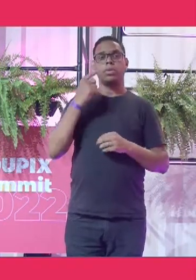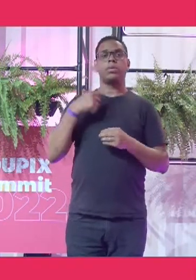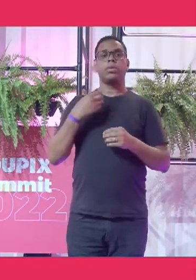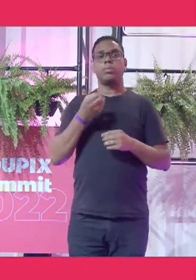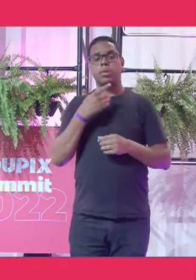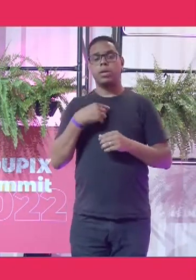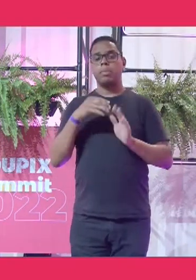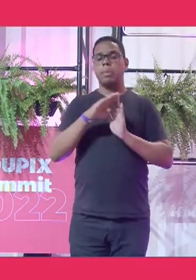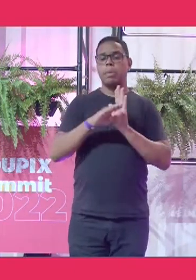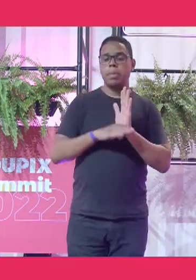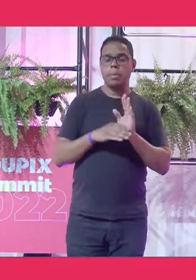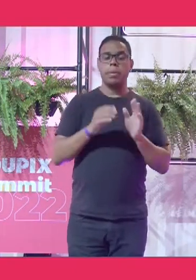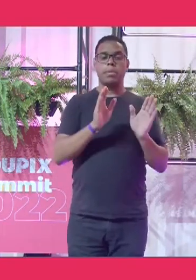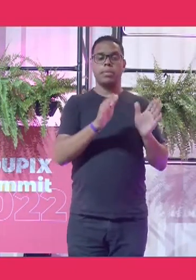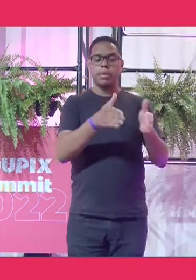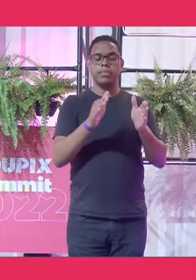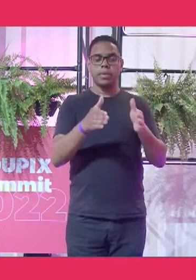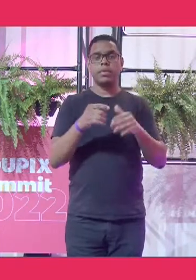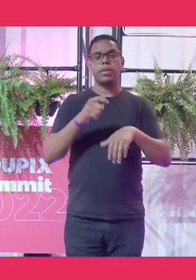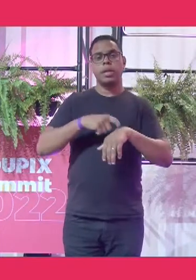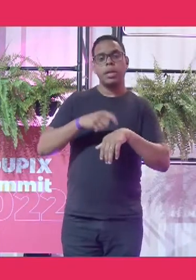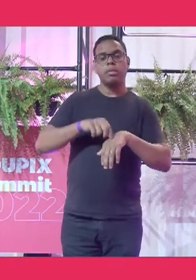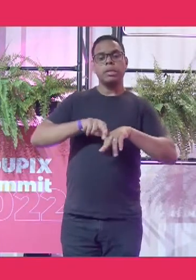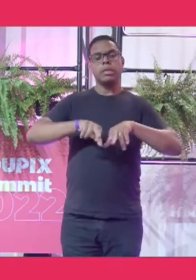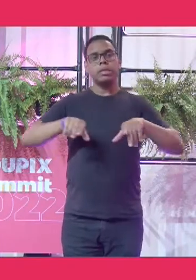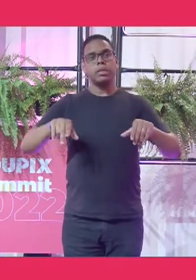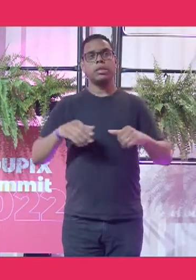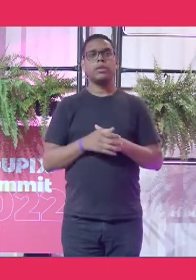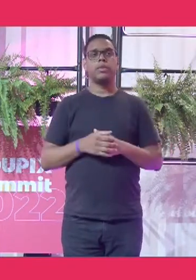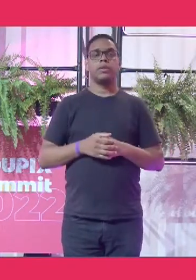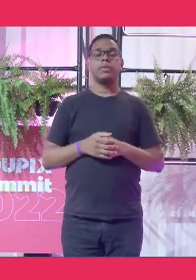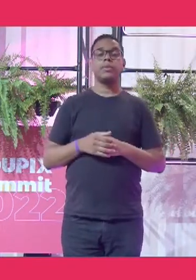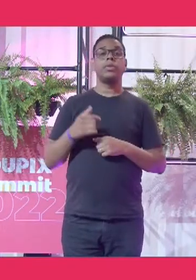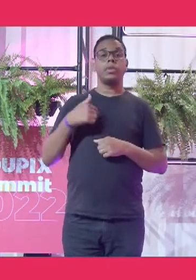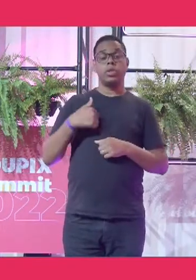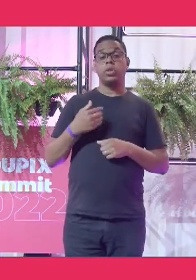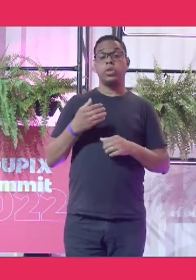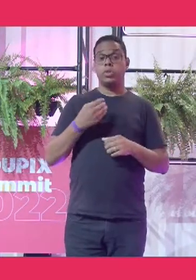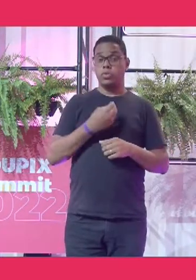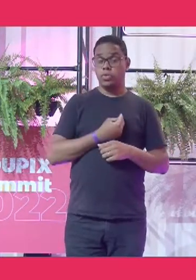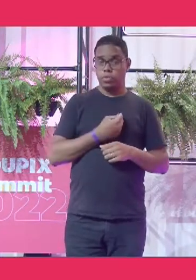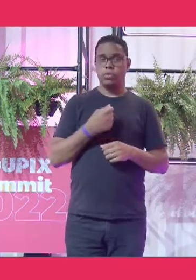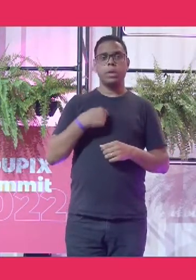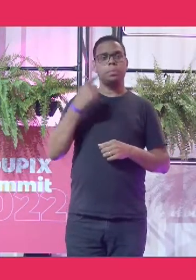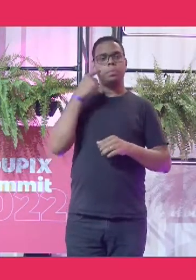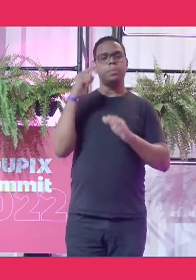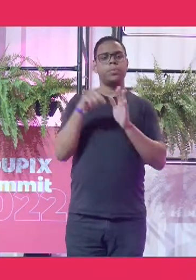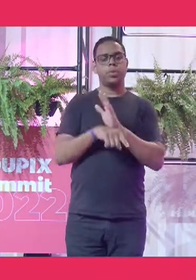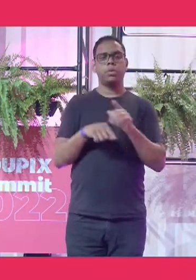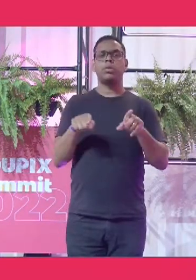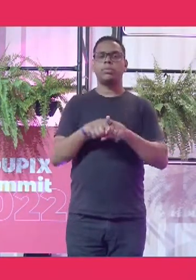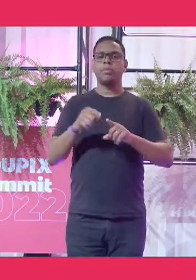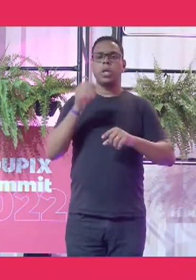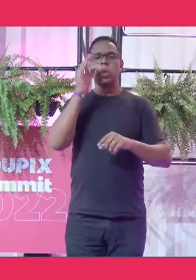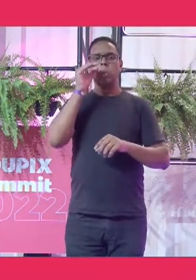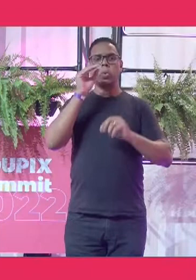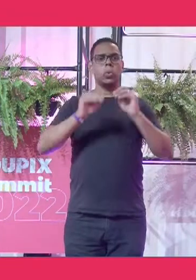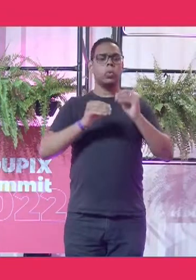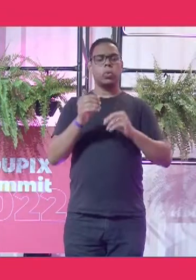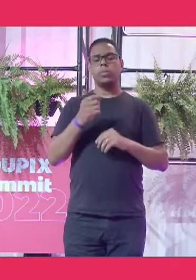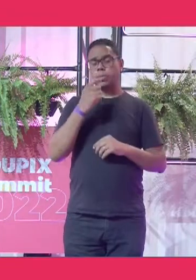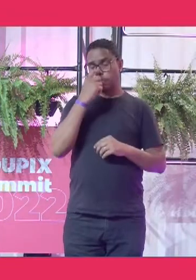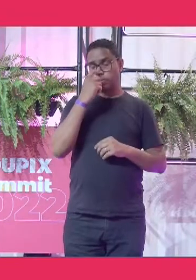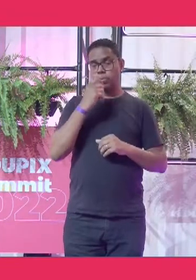em tantas caixinhas, em tempos e formatos? Eu vivo com essa pergunta e fico muito curiosa com